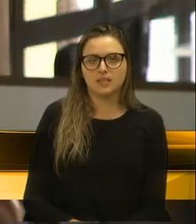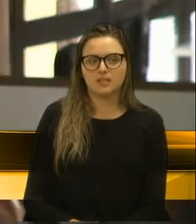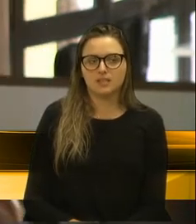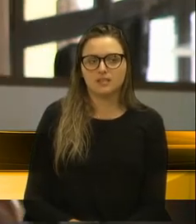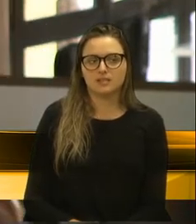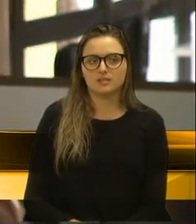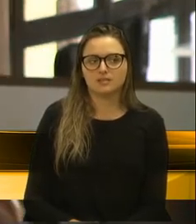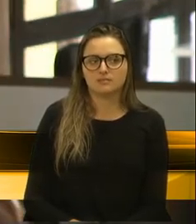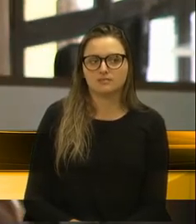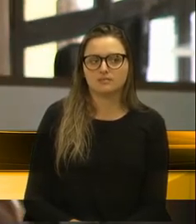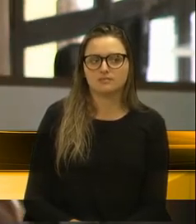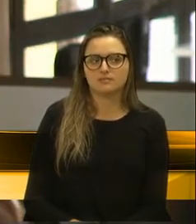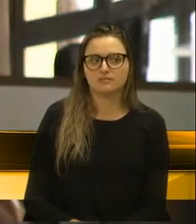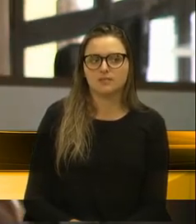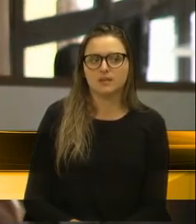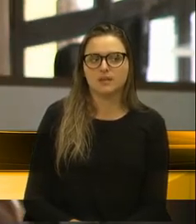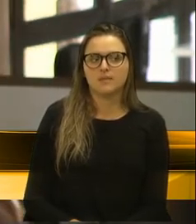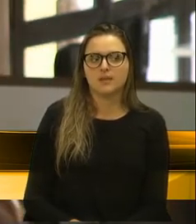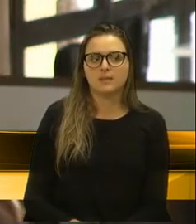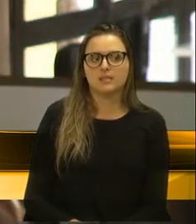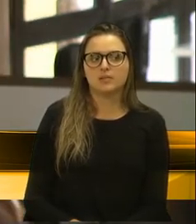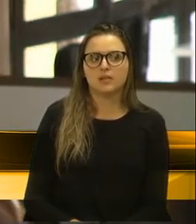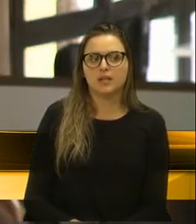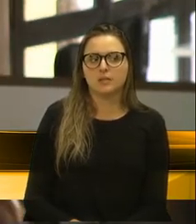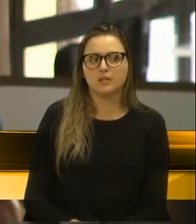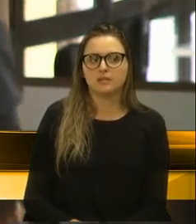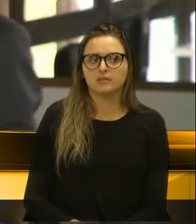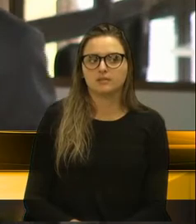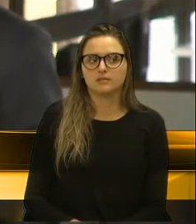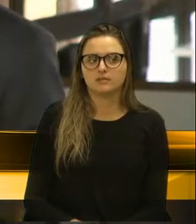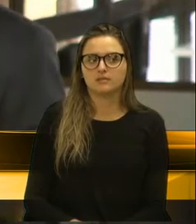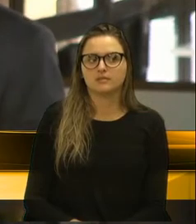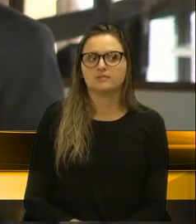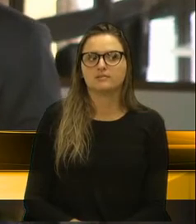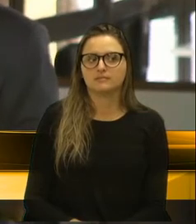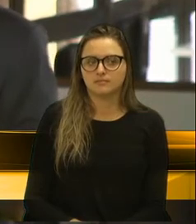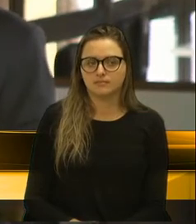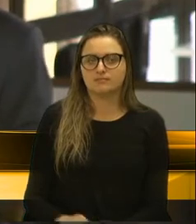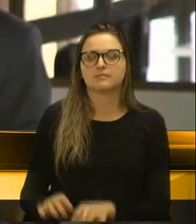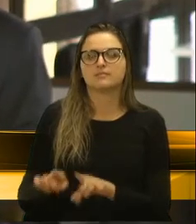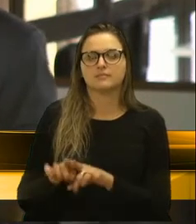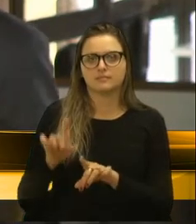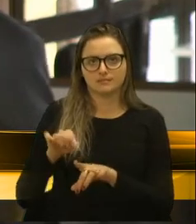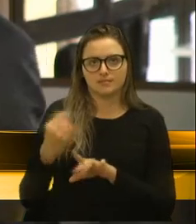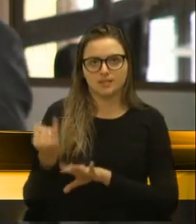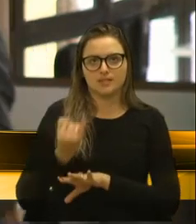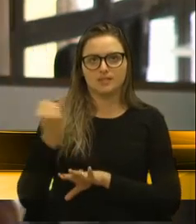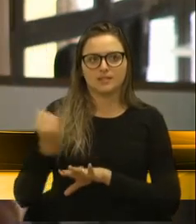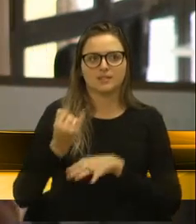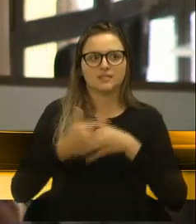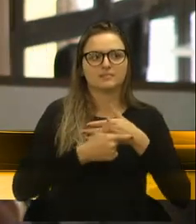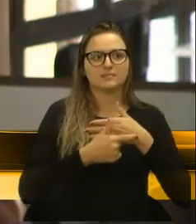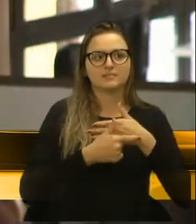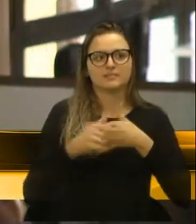Brasil passamos a entender e a reconhecer a importância do SUS,